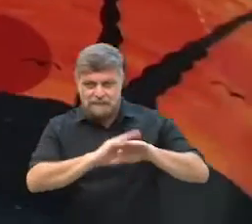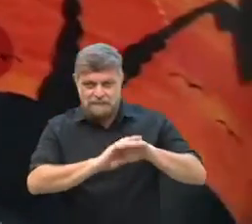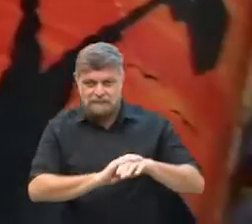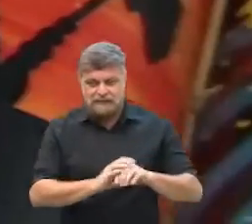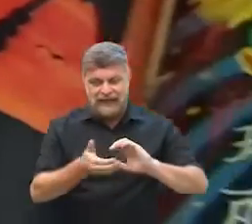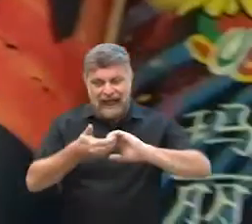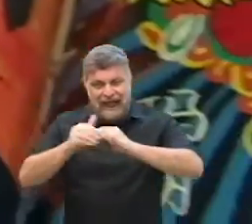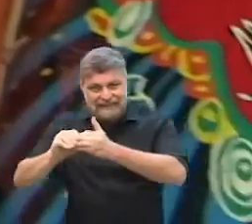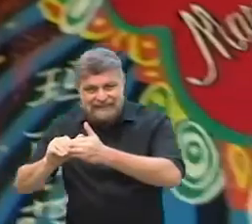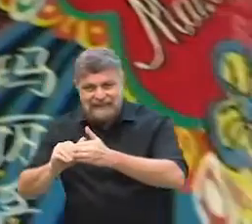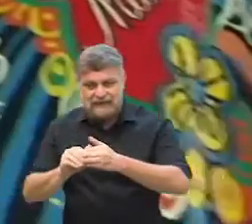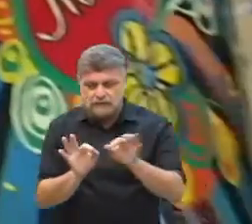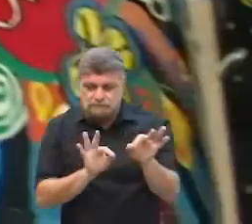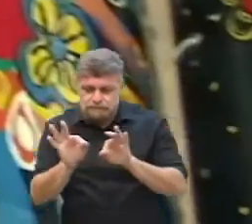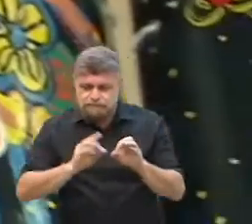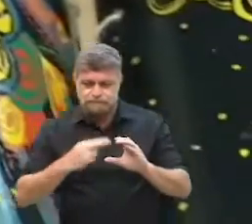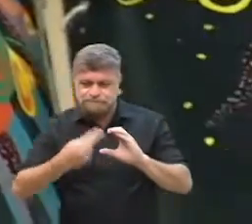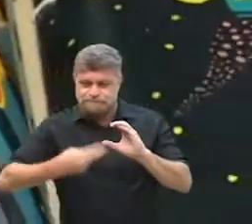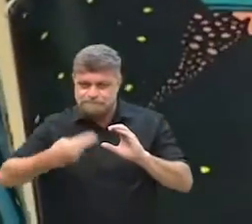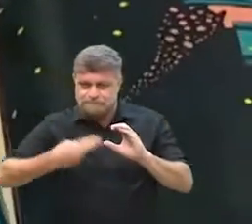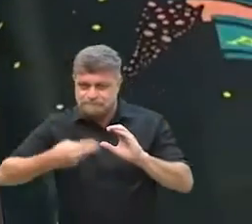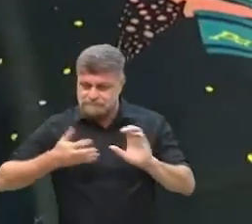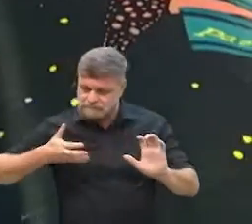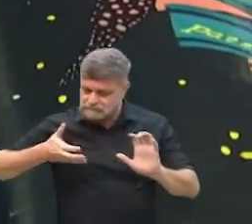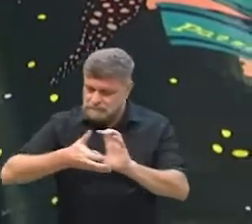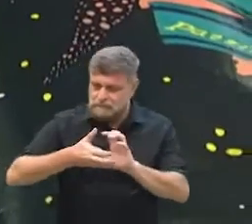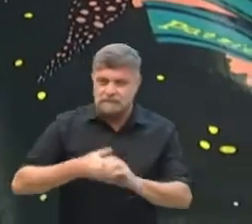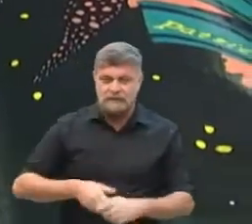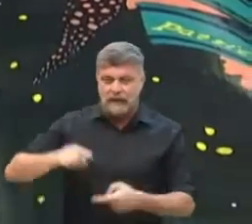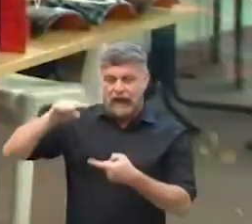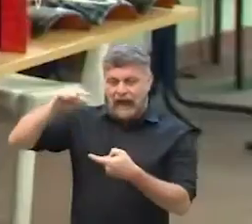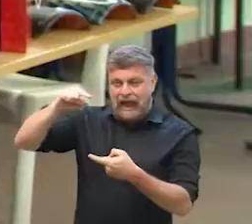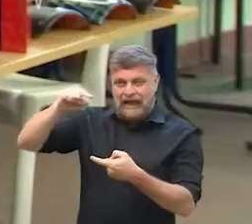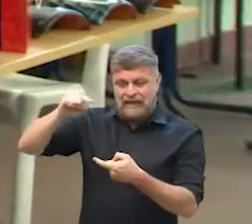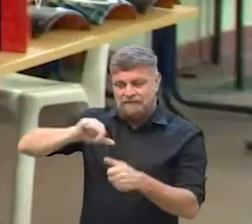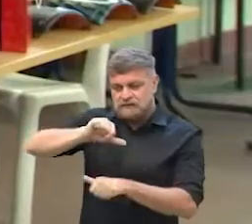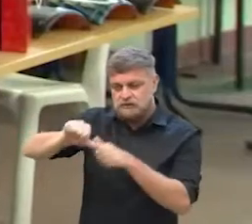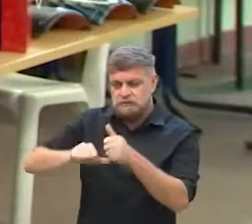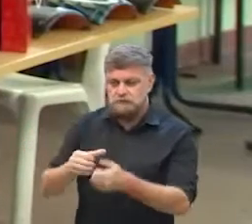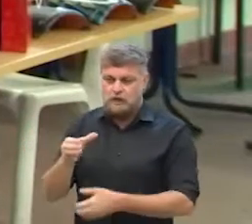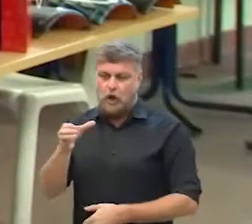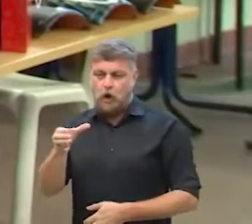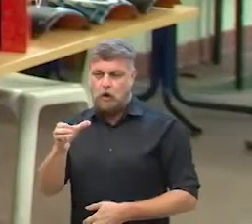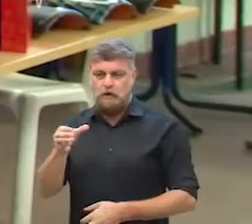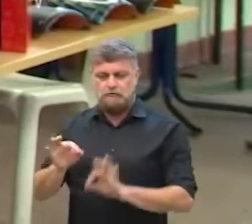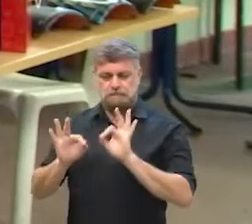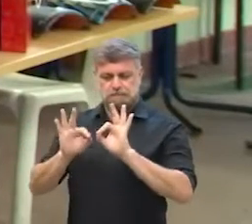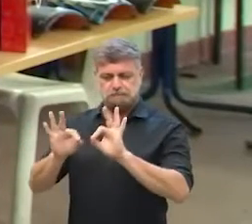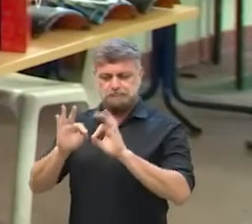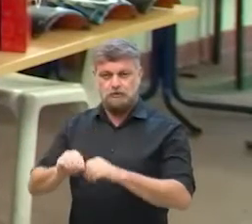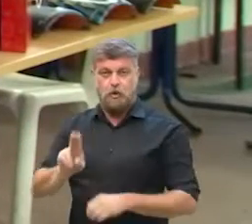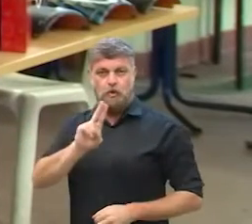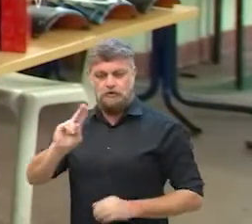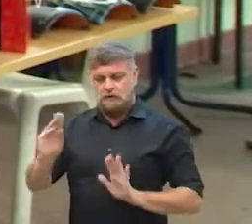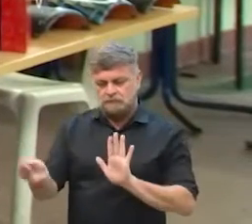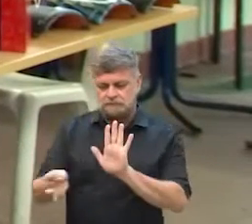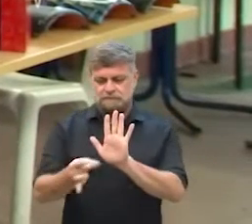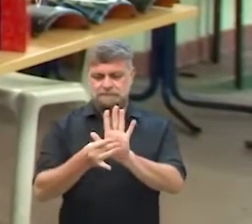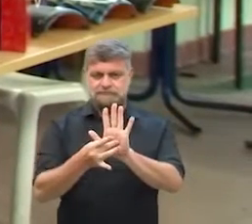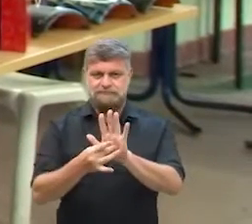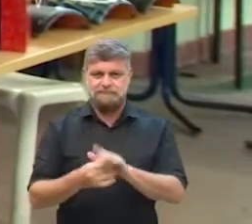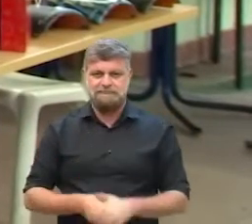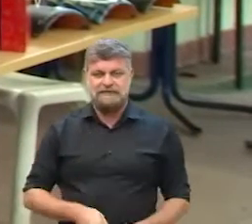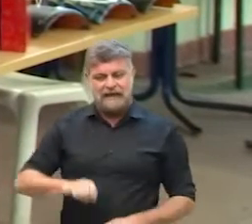que eles mesmos fazem, que são telhas. A gente reaproveita muito garrafa, transforma em copo, faz personalizado o nome